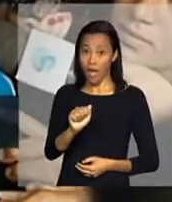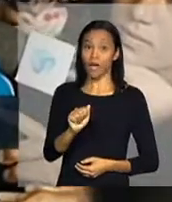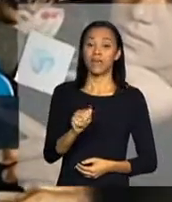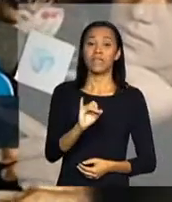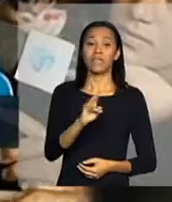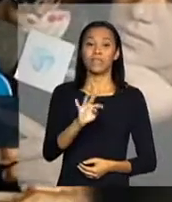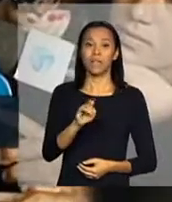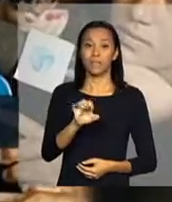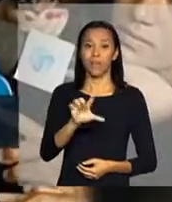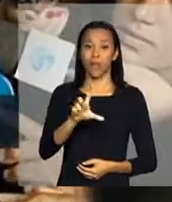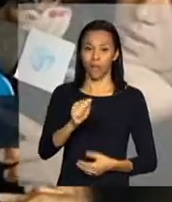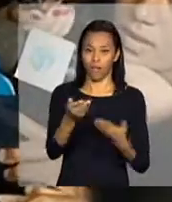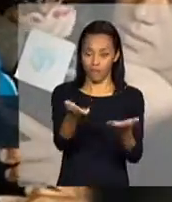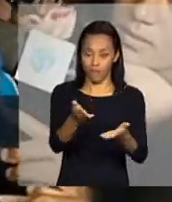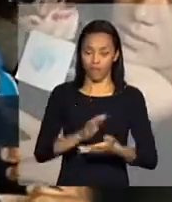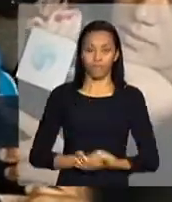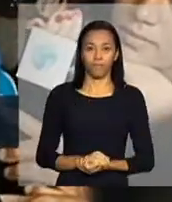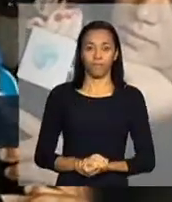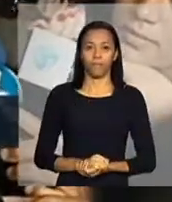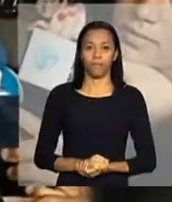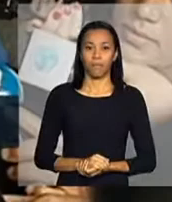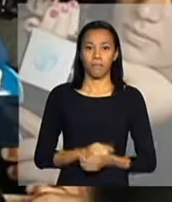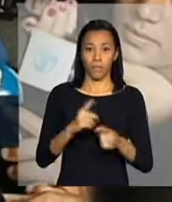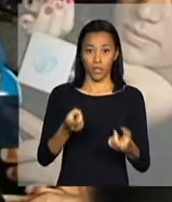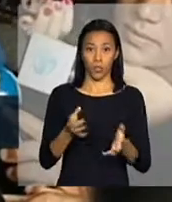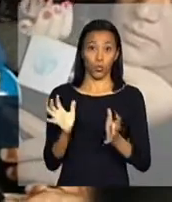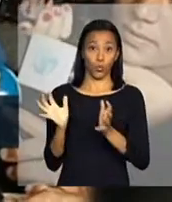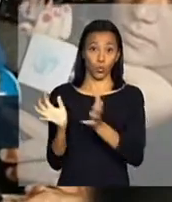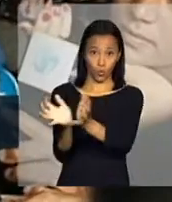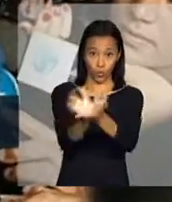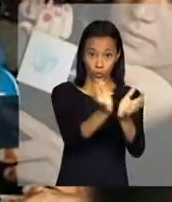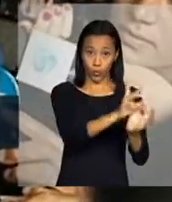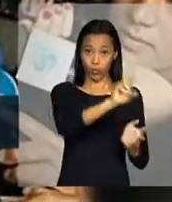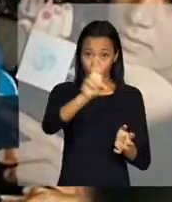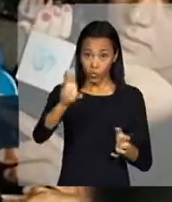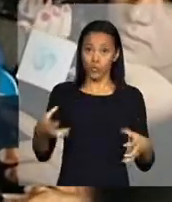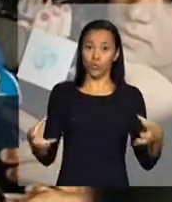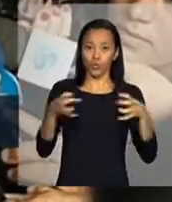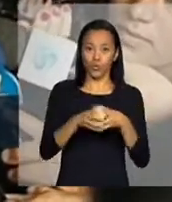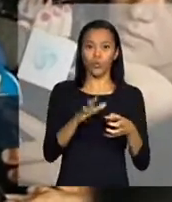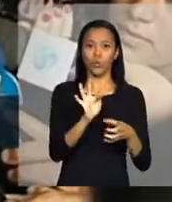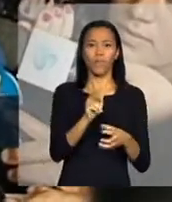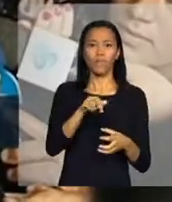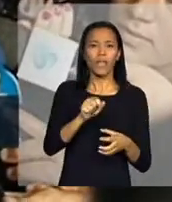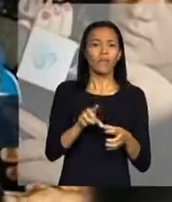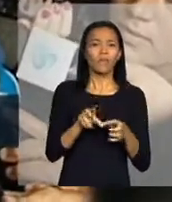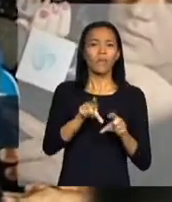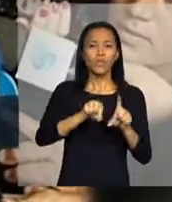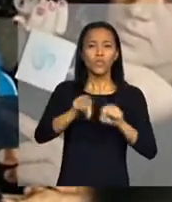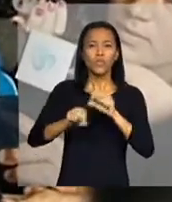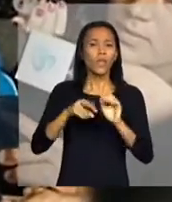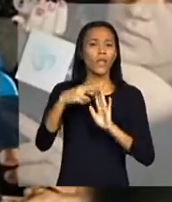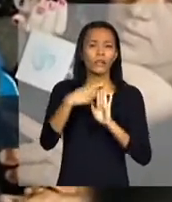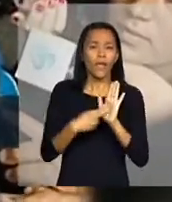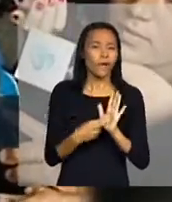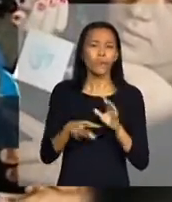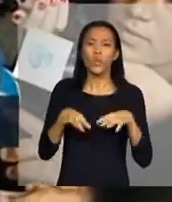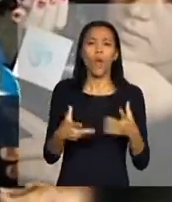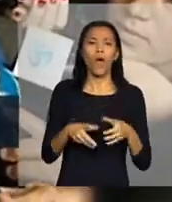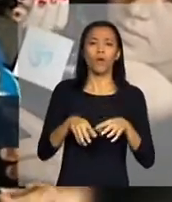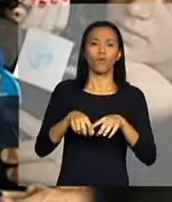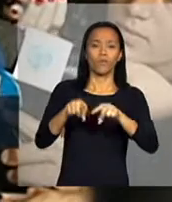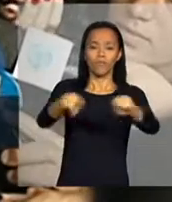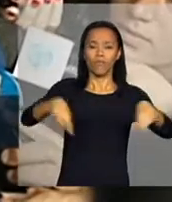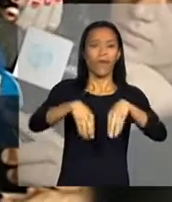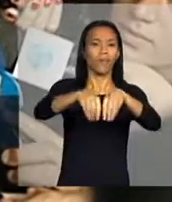Teixeira. Então, as lideranças, junto com o Ministério do Meio Ambiente e a FUNAI, vão escolher os critérios, que áreas serão essas. E